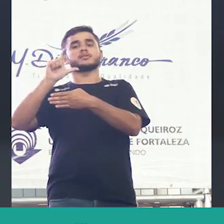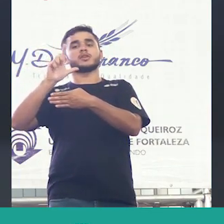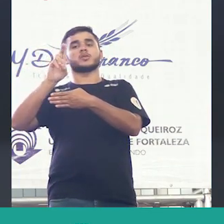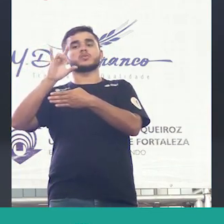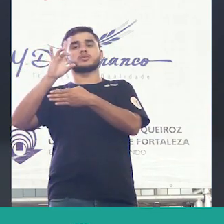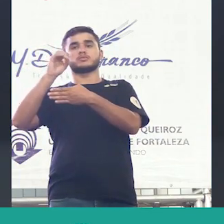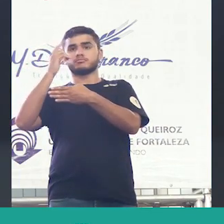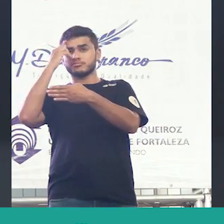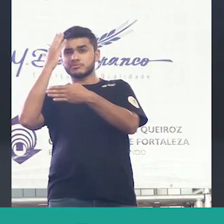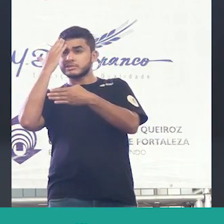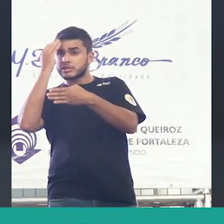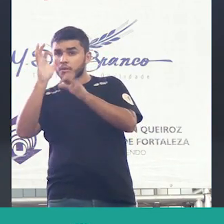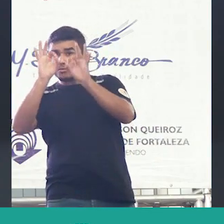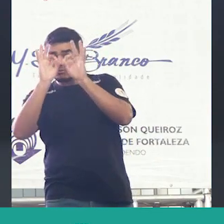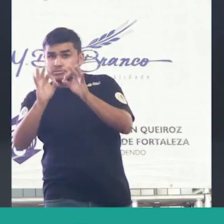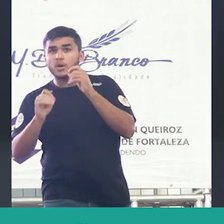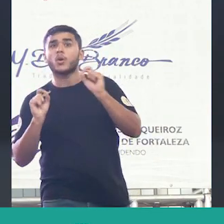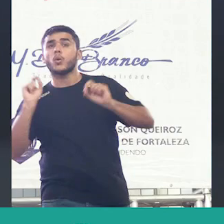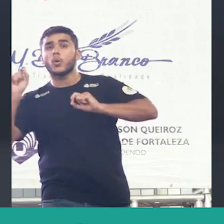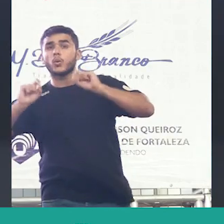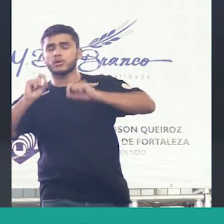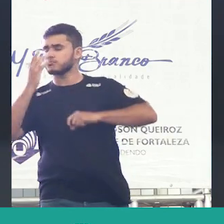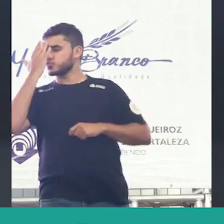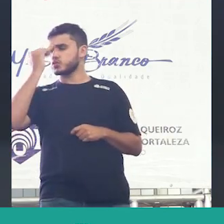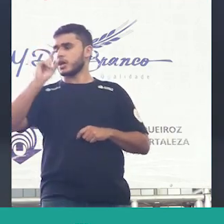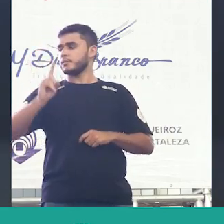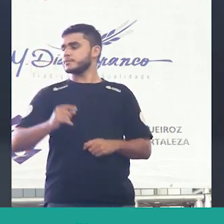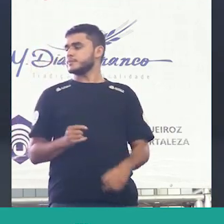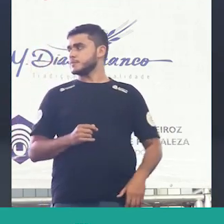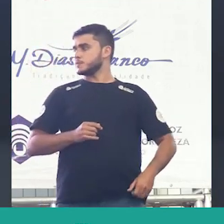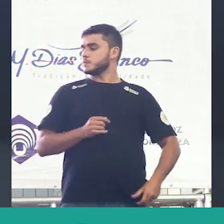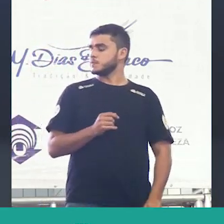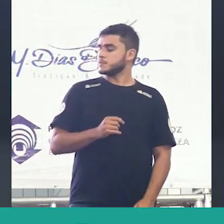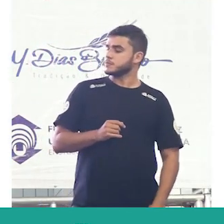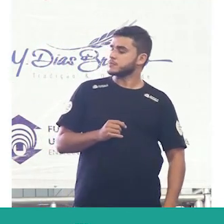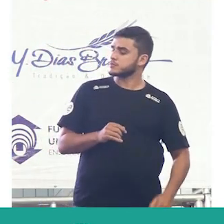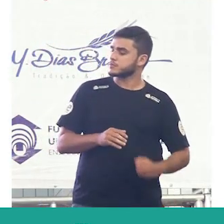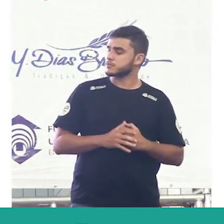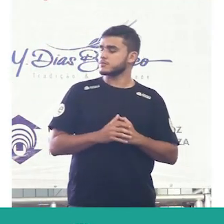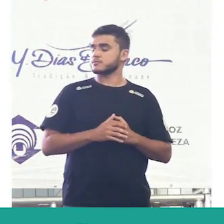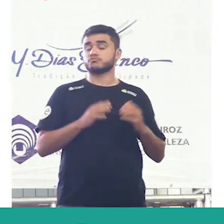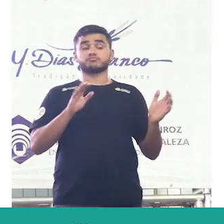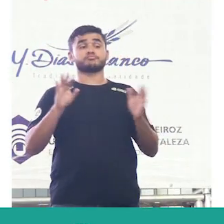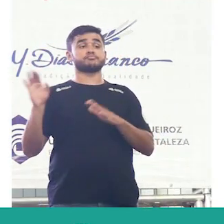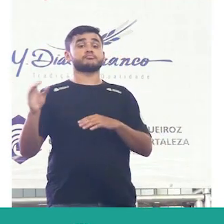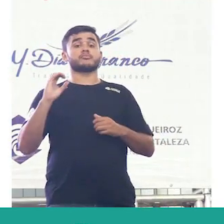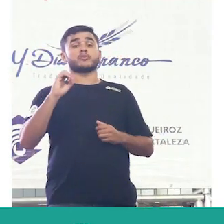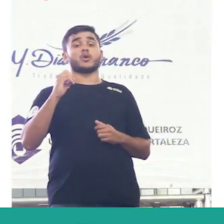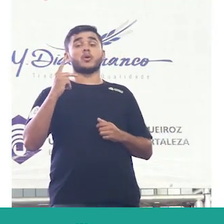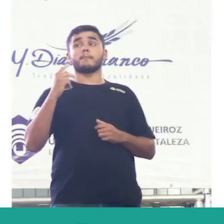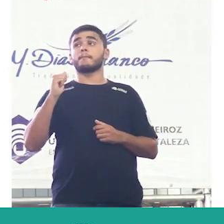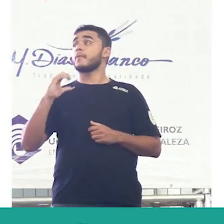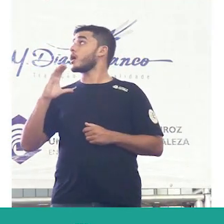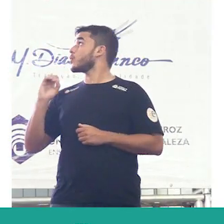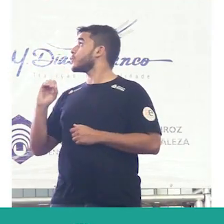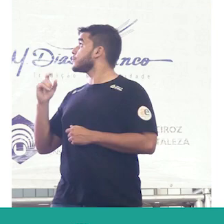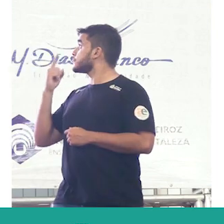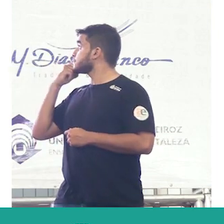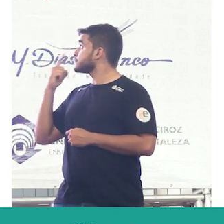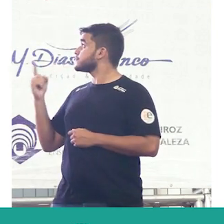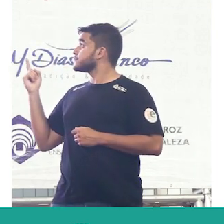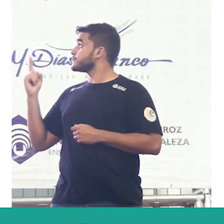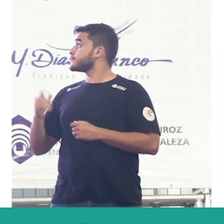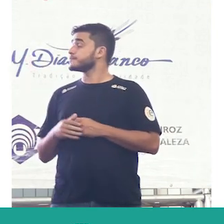para identificar quem é. Entenderam? Beleza? Ok. E o que é meio opaco? Meio opaco é aquele que ele